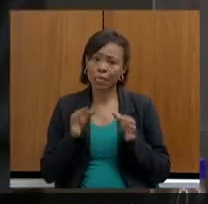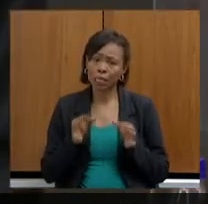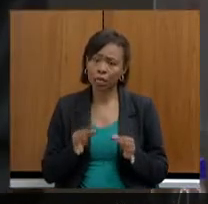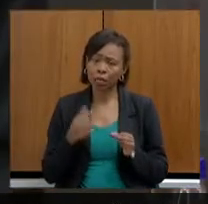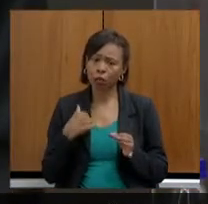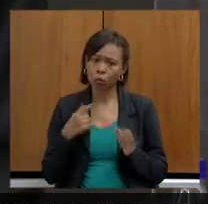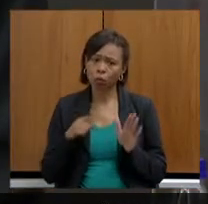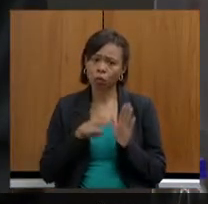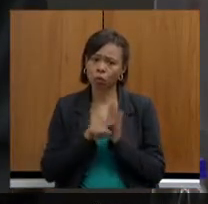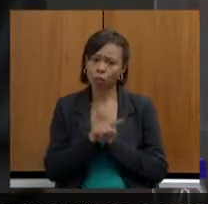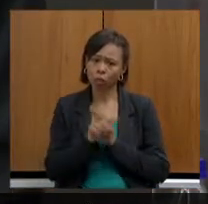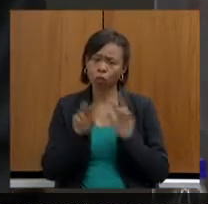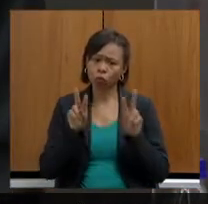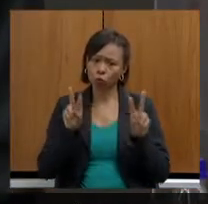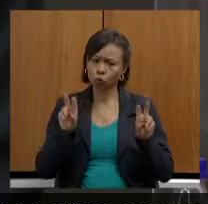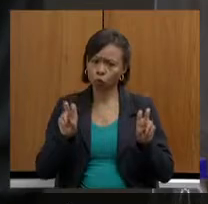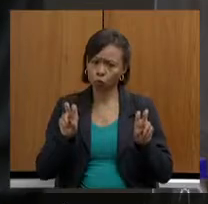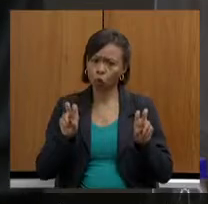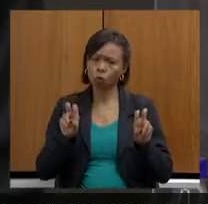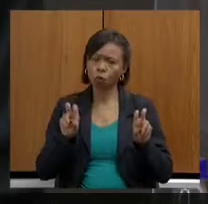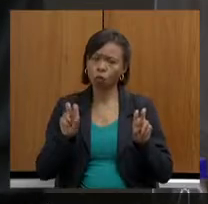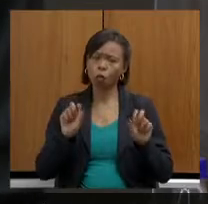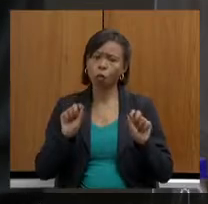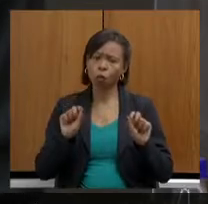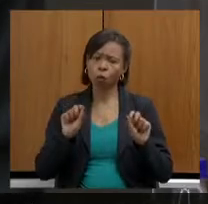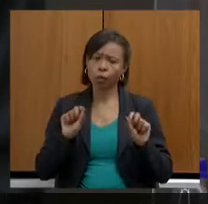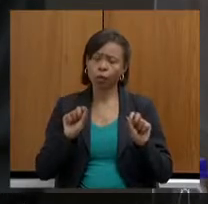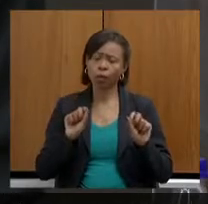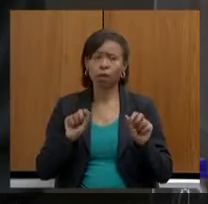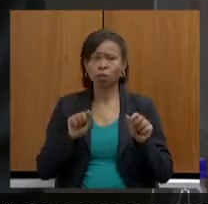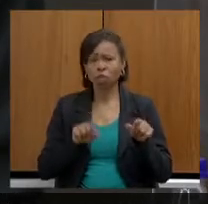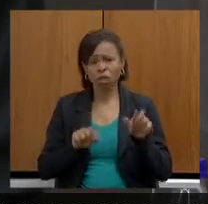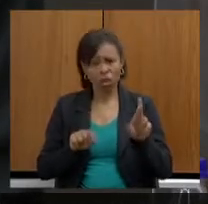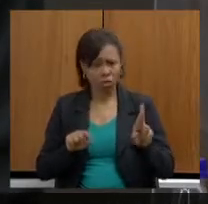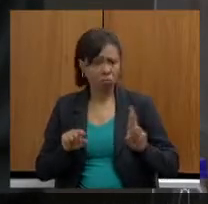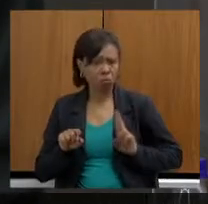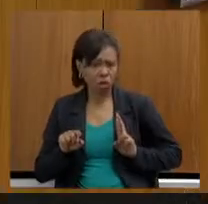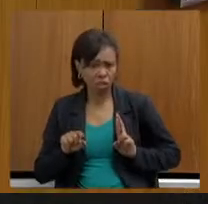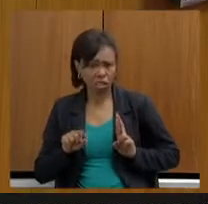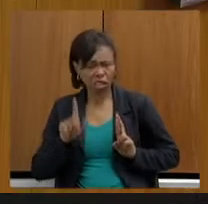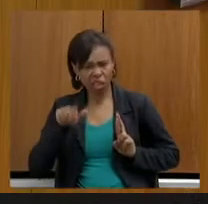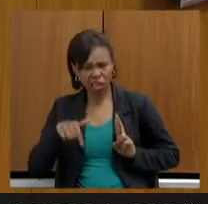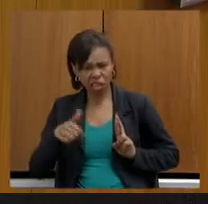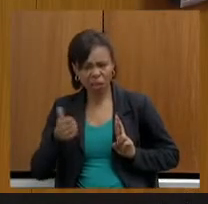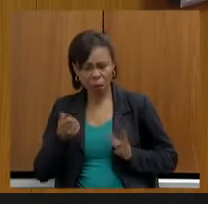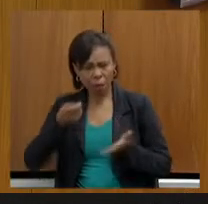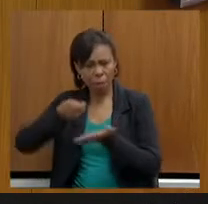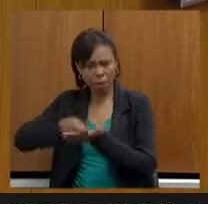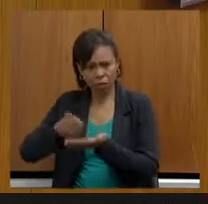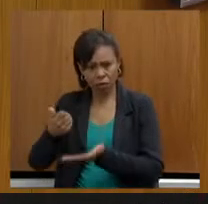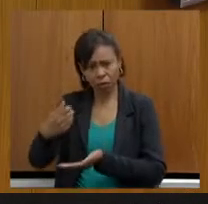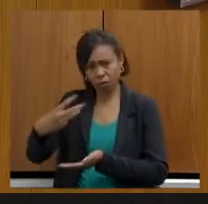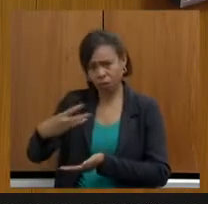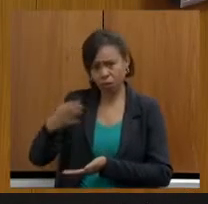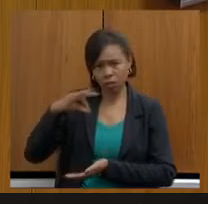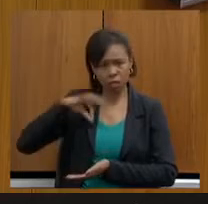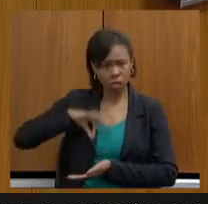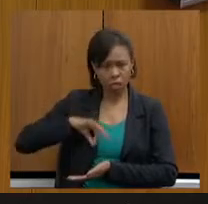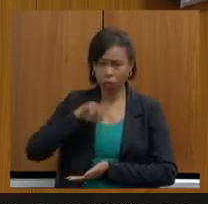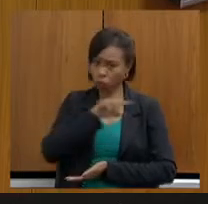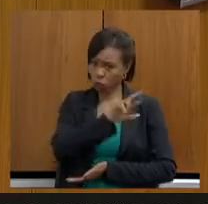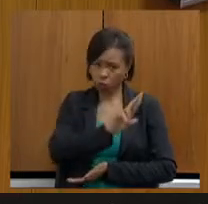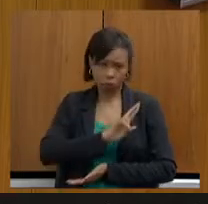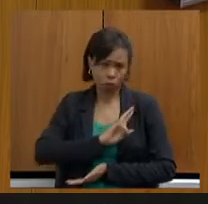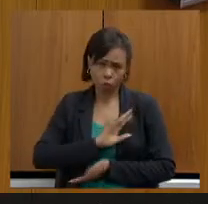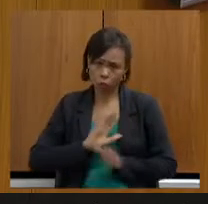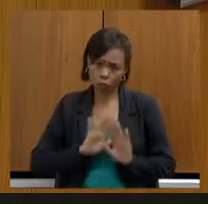sobre essa questão Ou seja a resposta é que vai ser usado para pagar o 13º salário é a sua resposta sendo dada